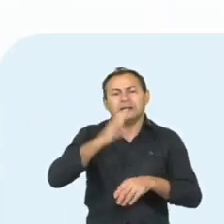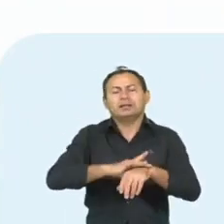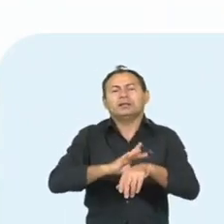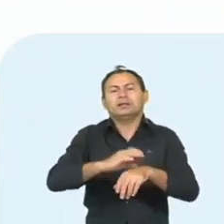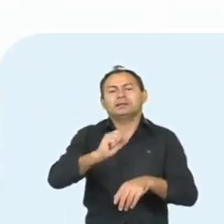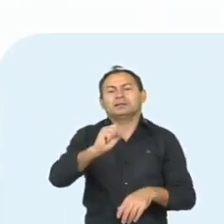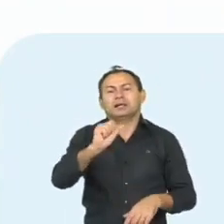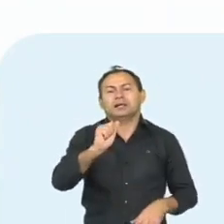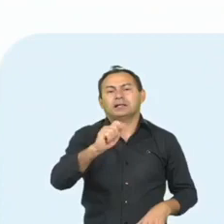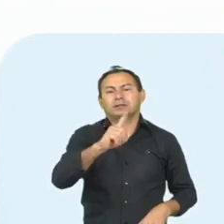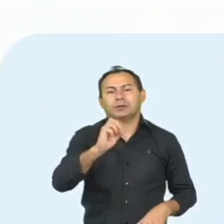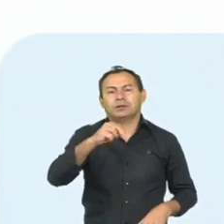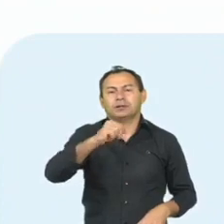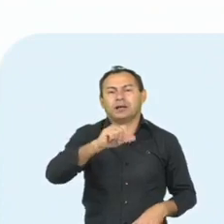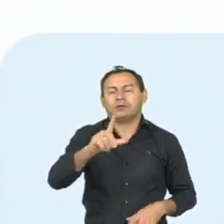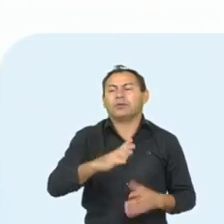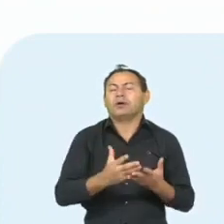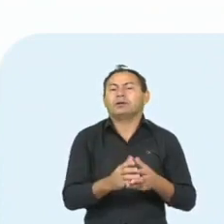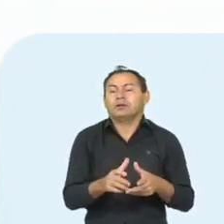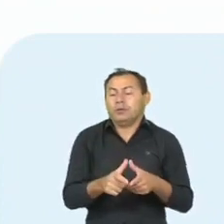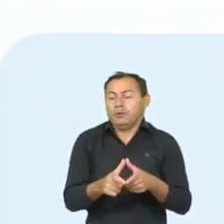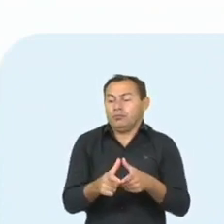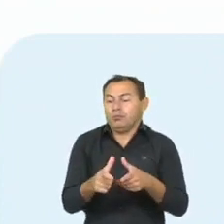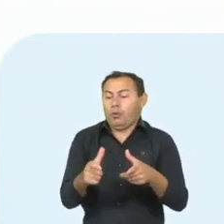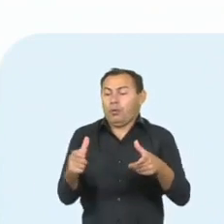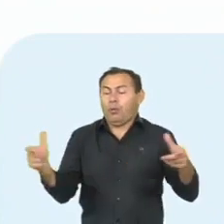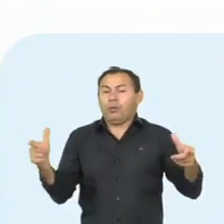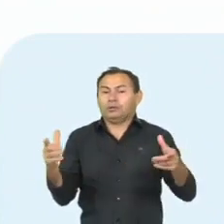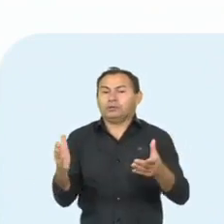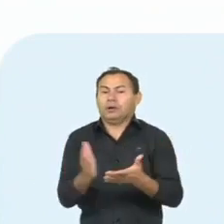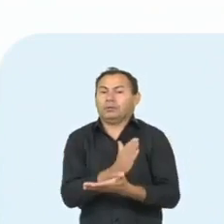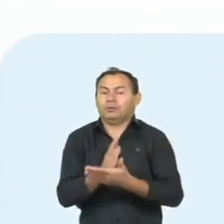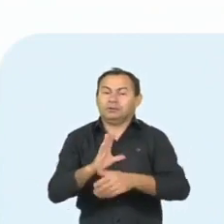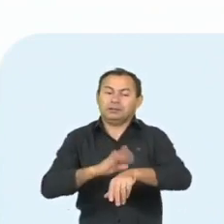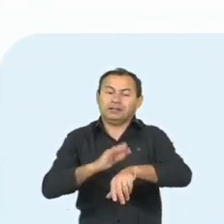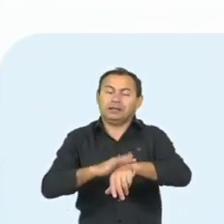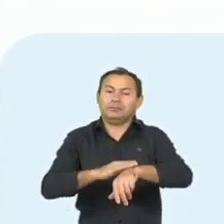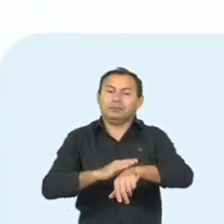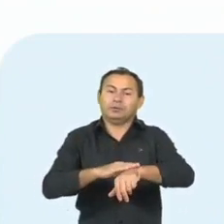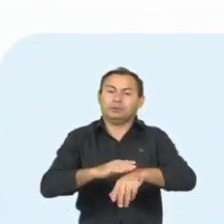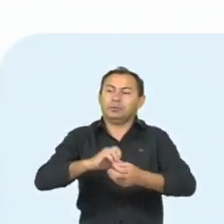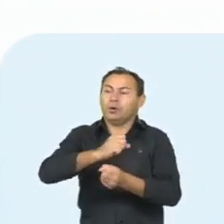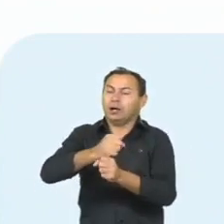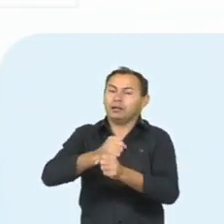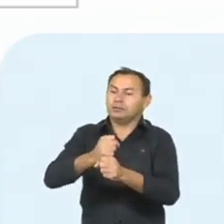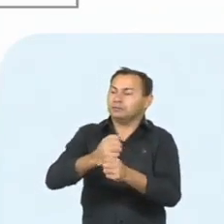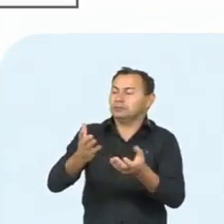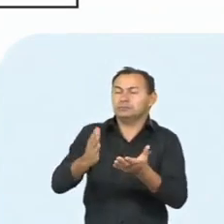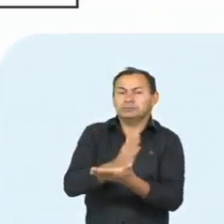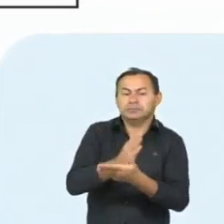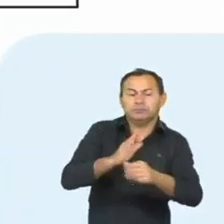sazonal? Quando eu tenho um número maior de casos em determinadas épocas do ano.